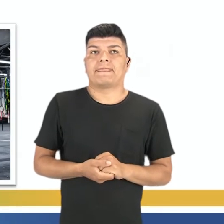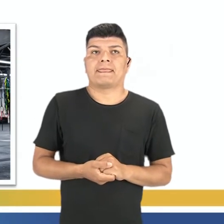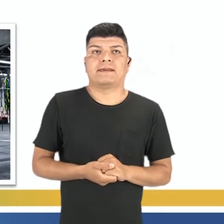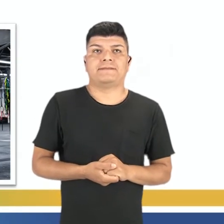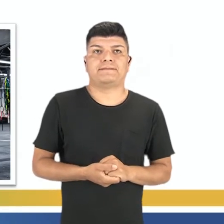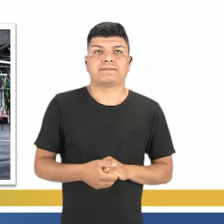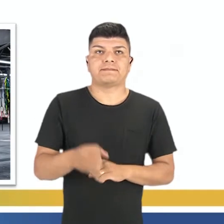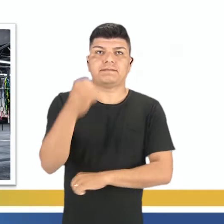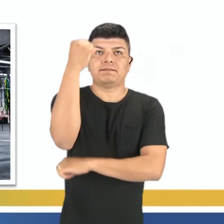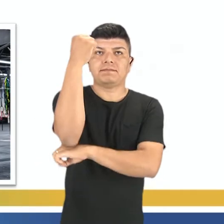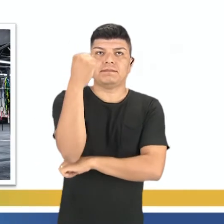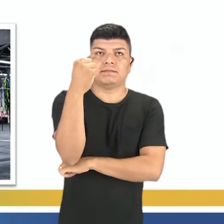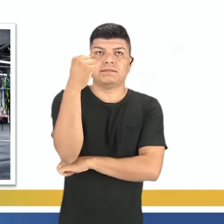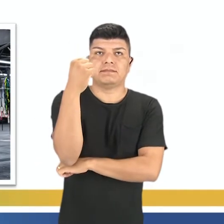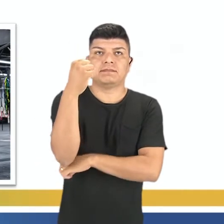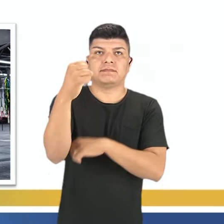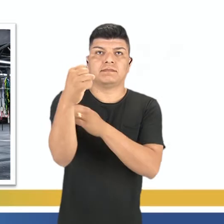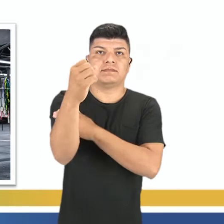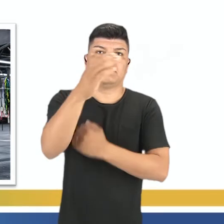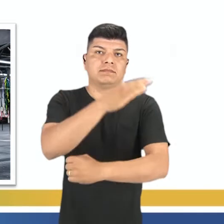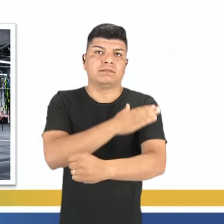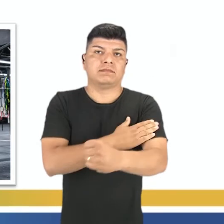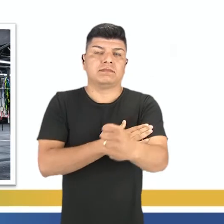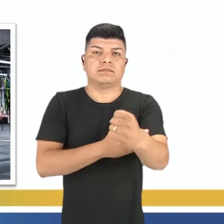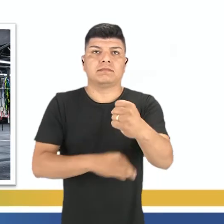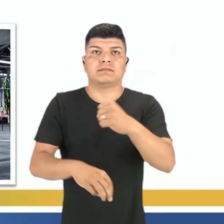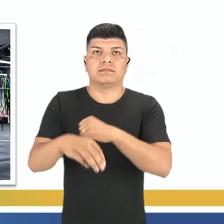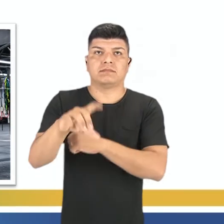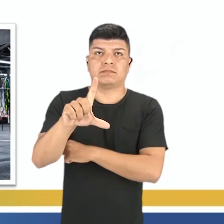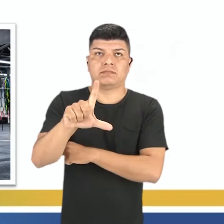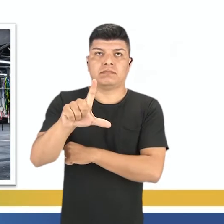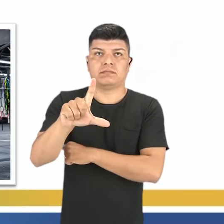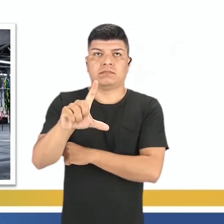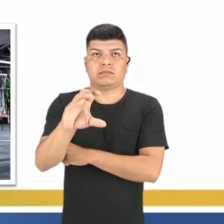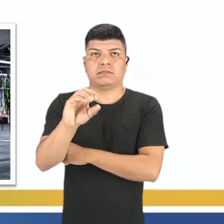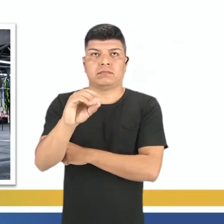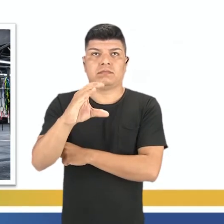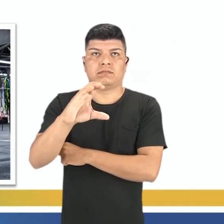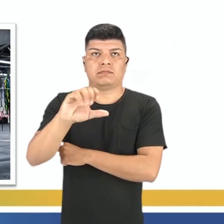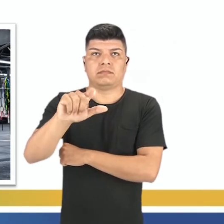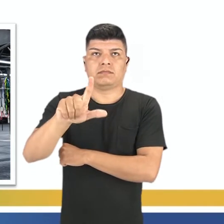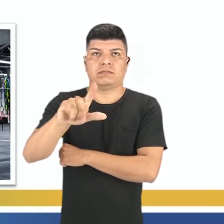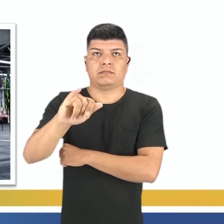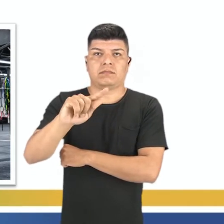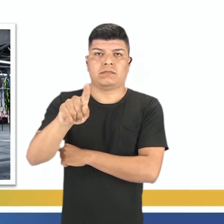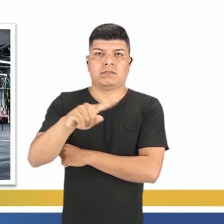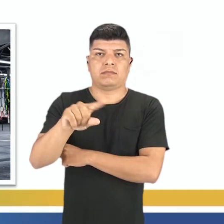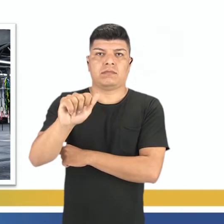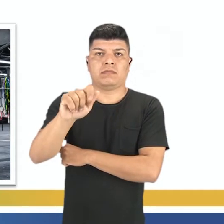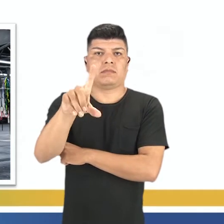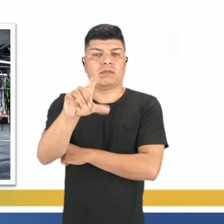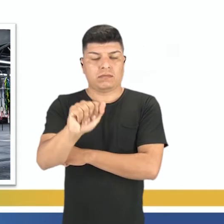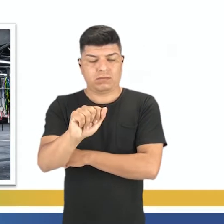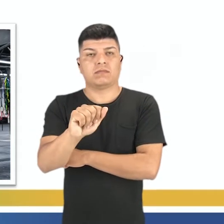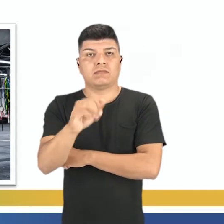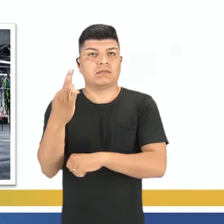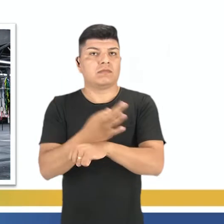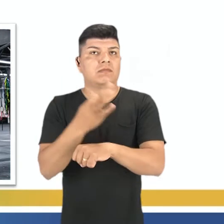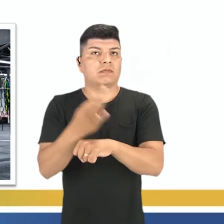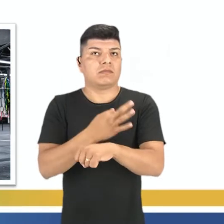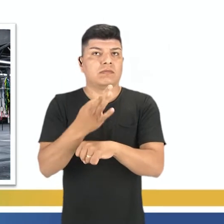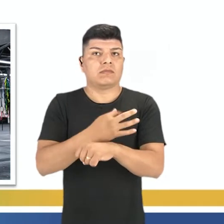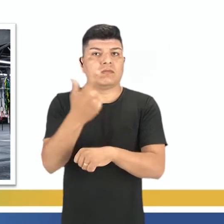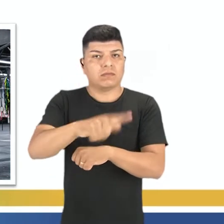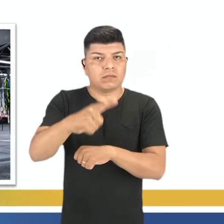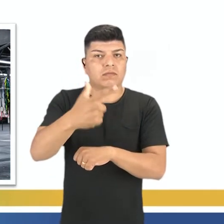Quem é a resistência muscular localizada? É a capacidade do músculo para suportar a carga por mais tempo, resistindo mais repetições de um